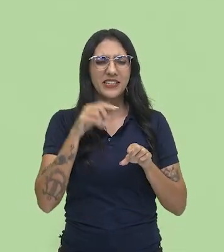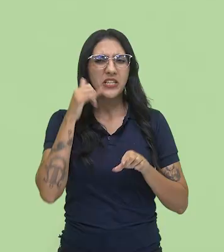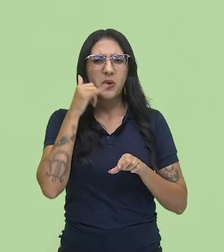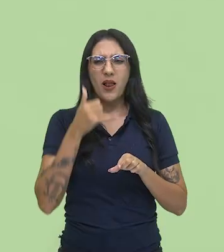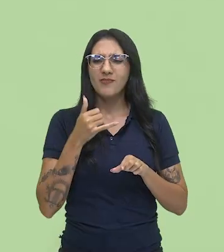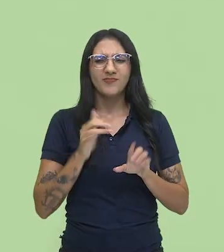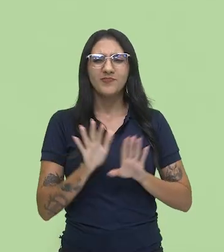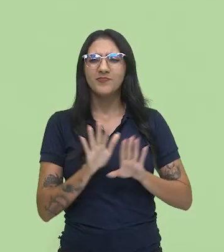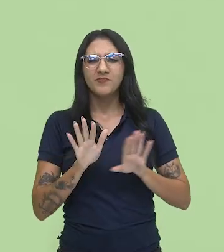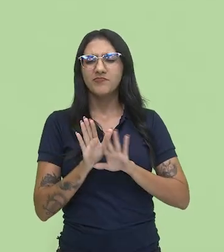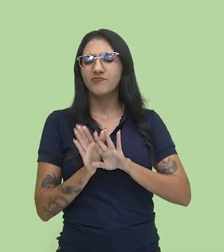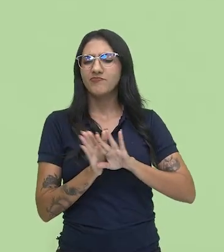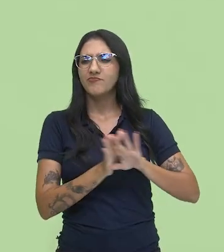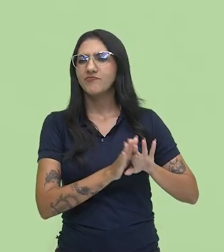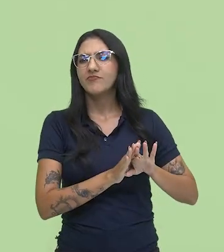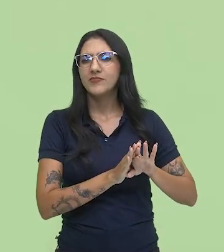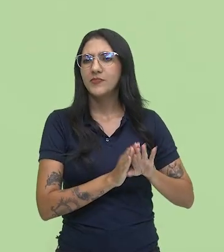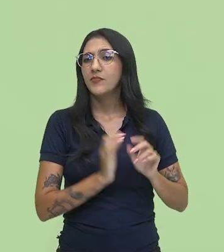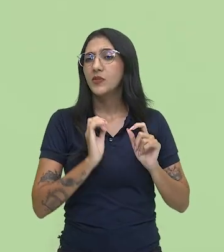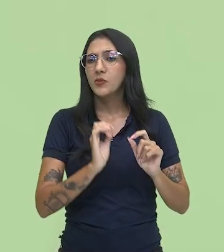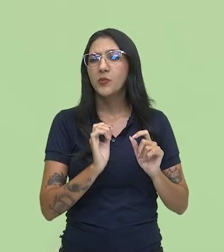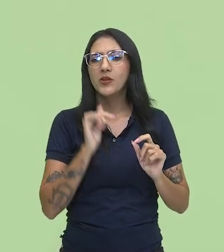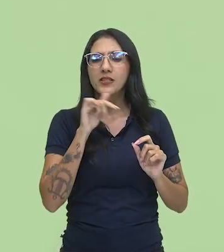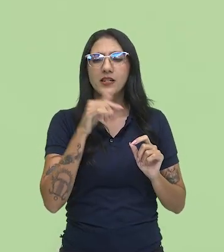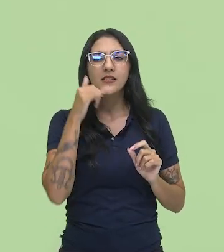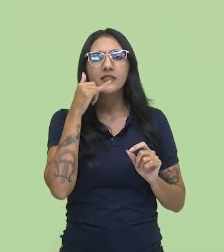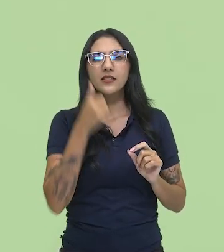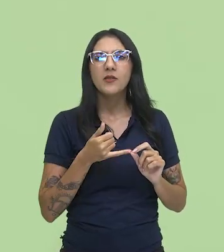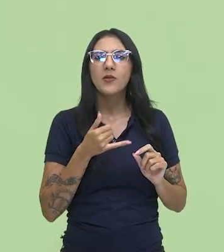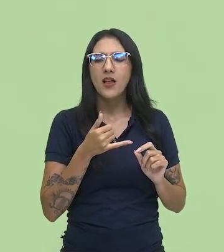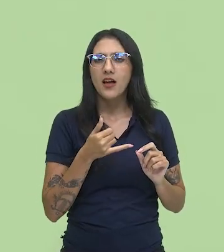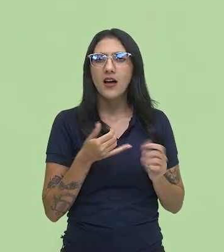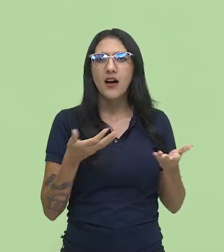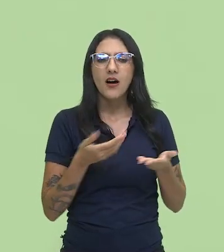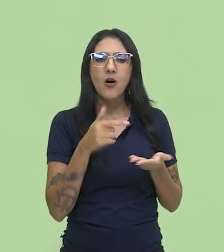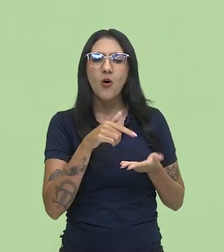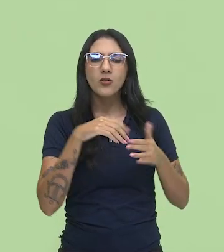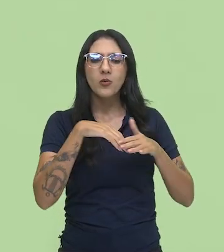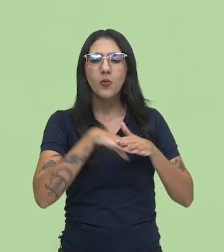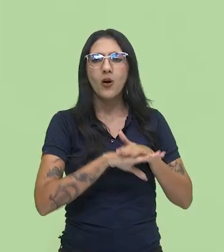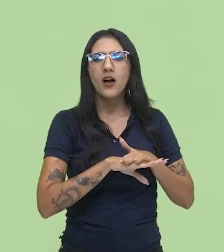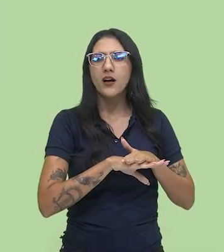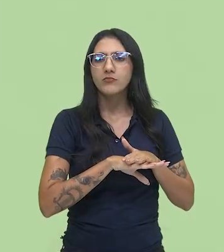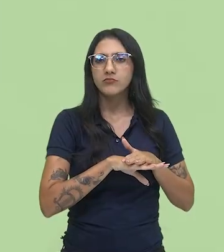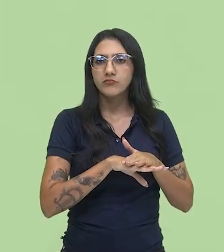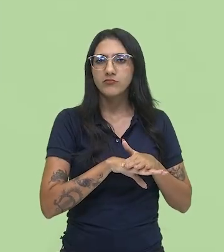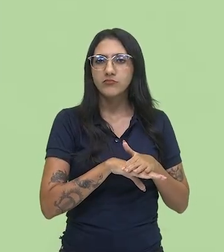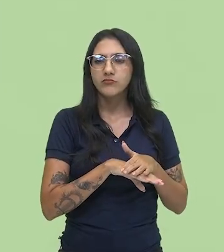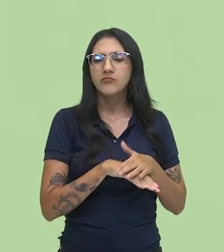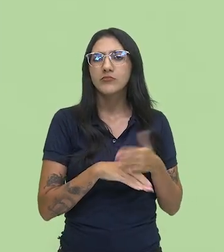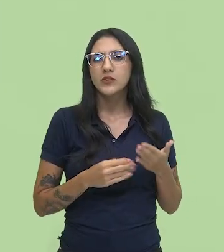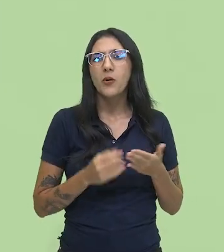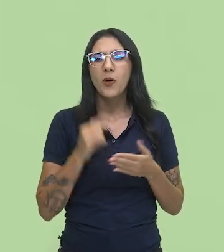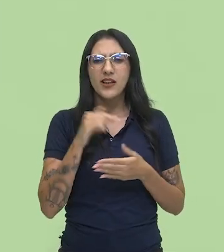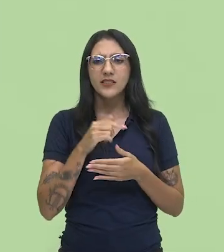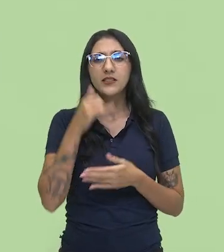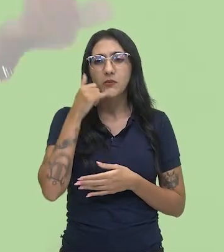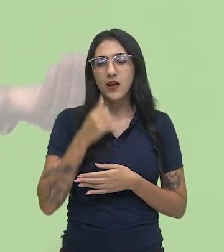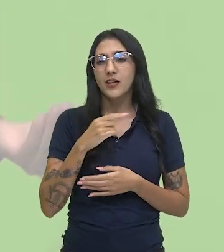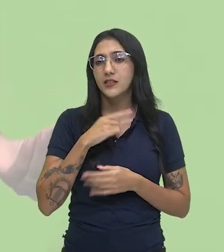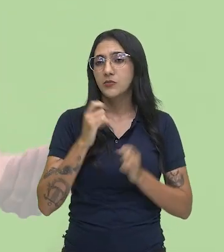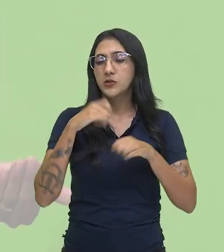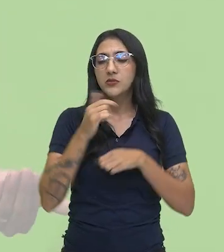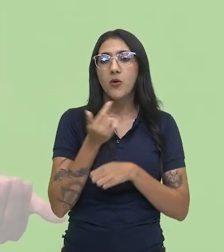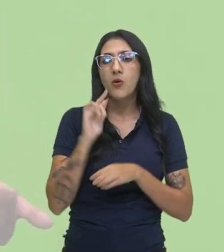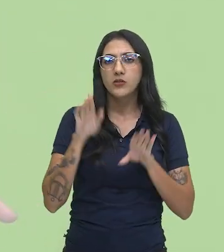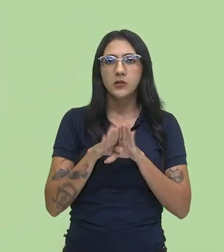me servir. O que eu faço, né, com esse equipamento? Além disso, eu falo celular, mas também quero